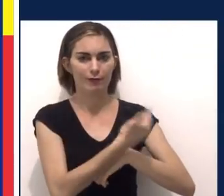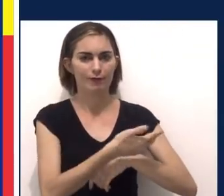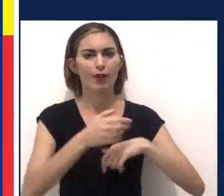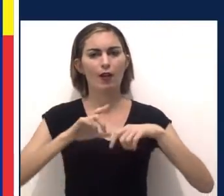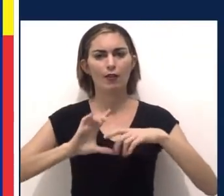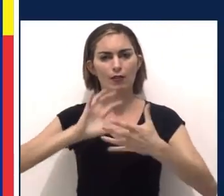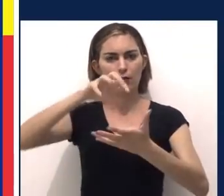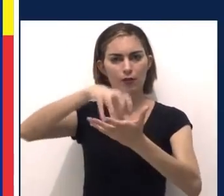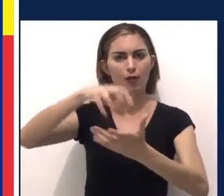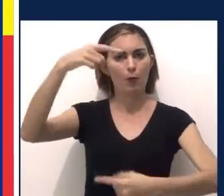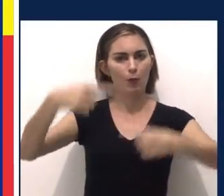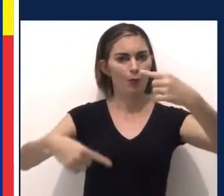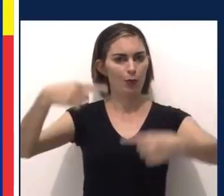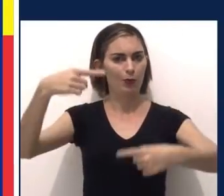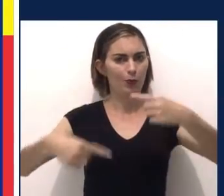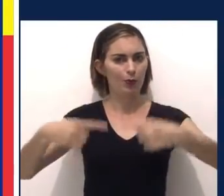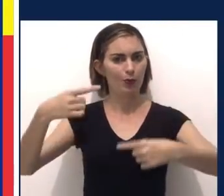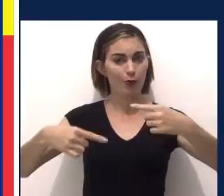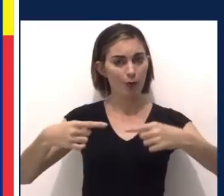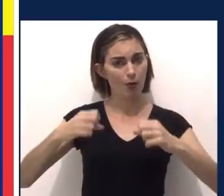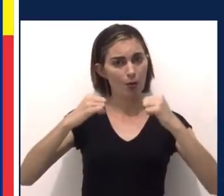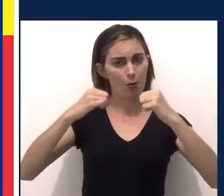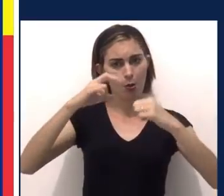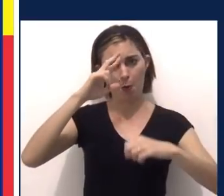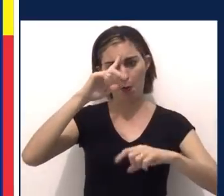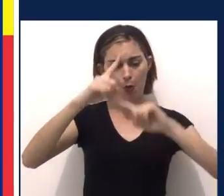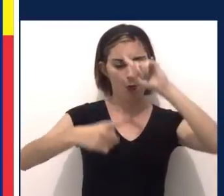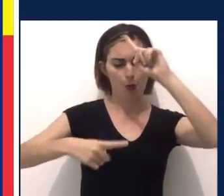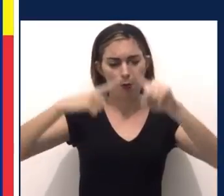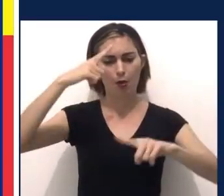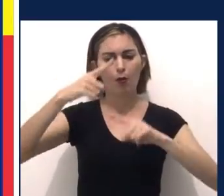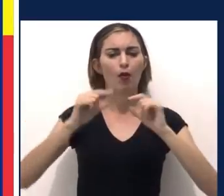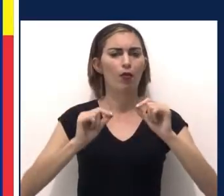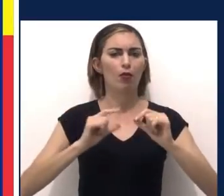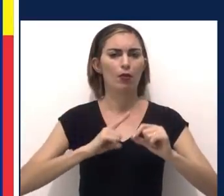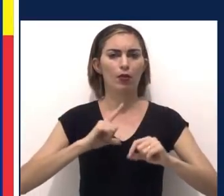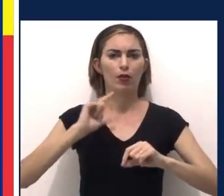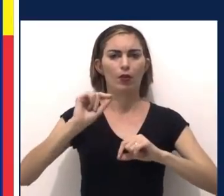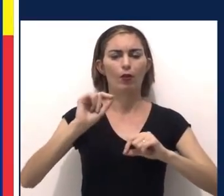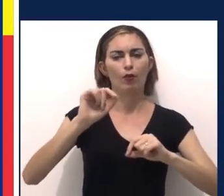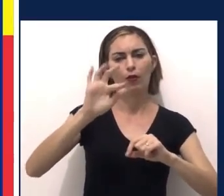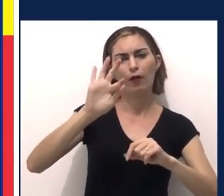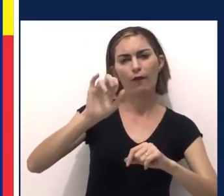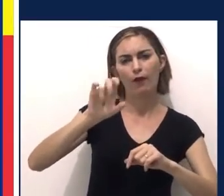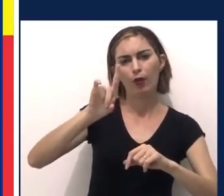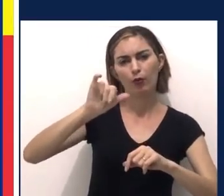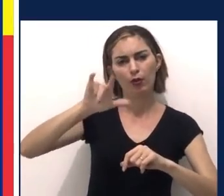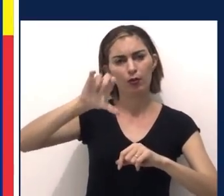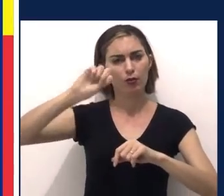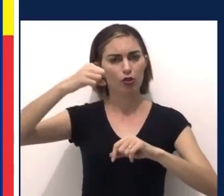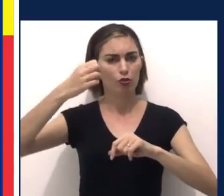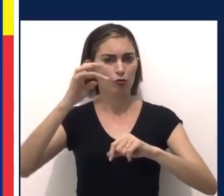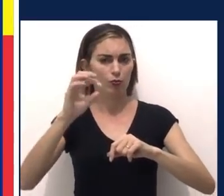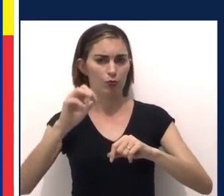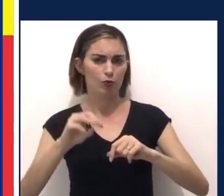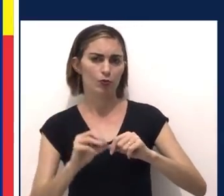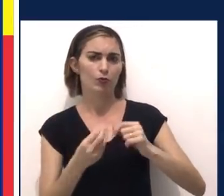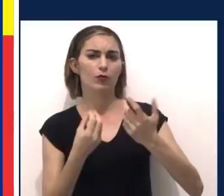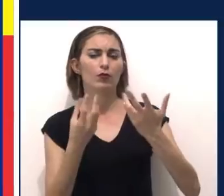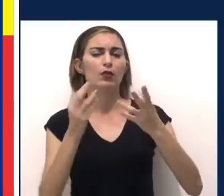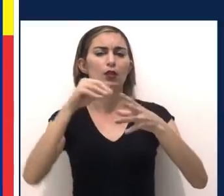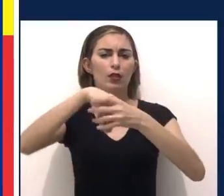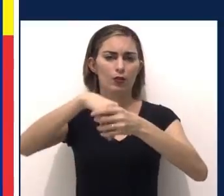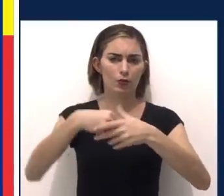aí, a centralização política, a centralização do poder. Então, tem lá o colapso do feudalismo. Então, você